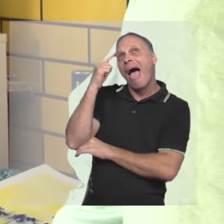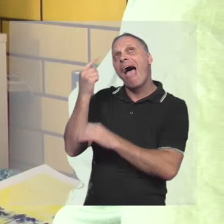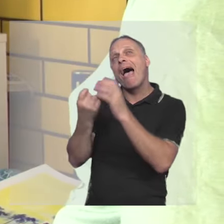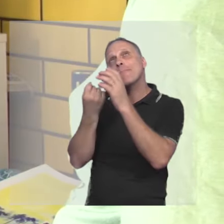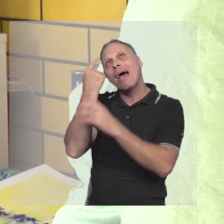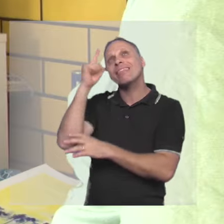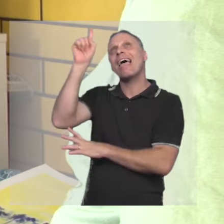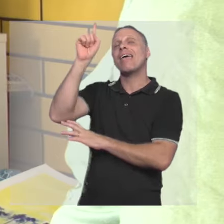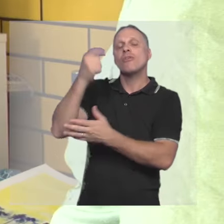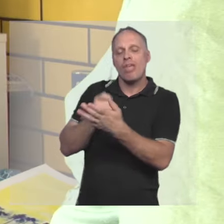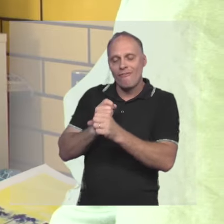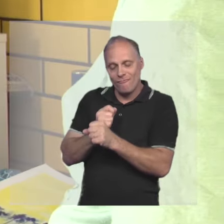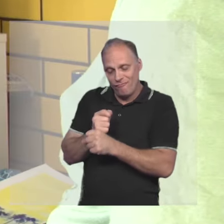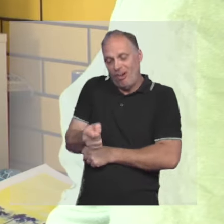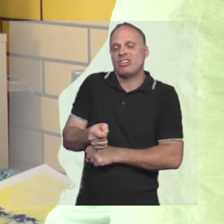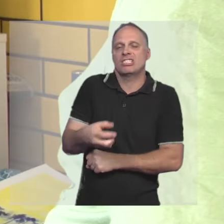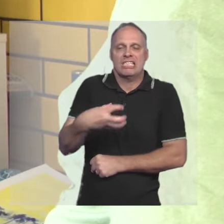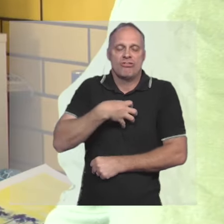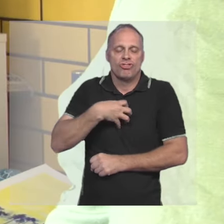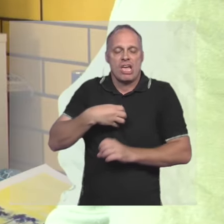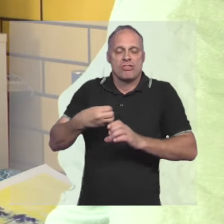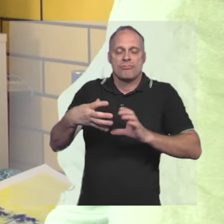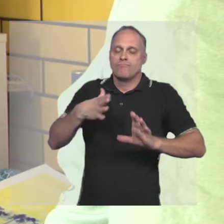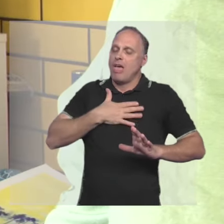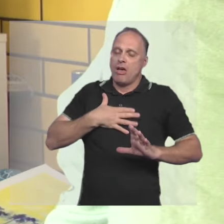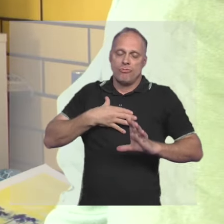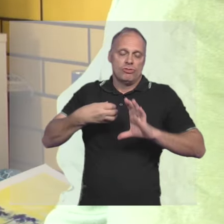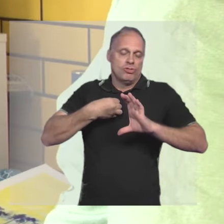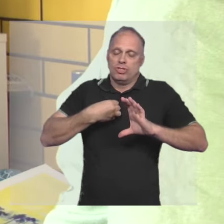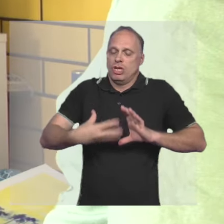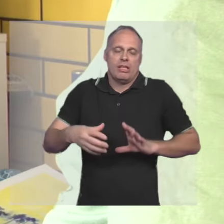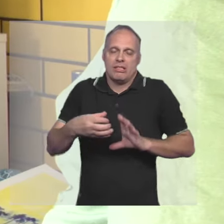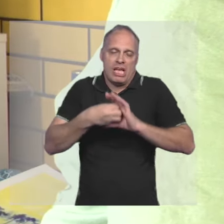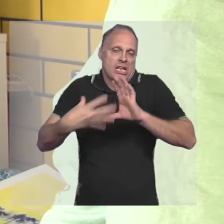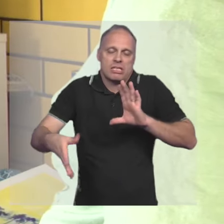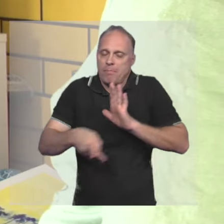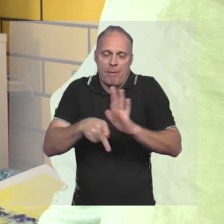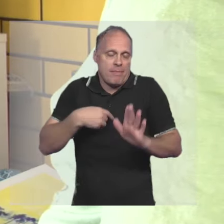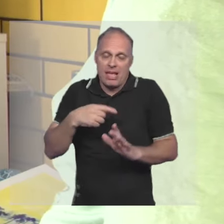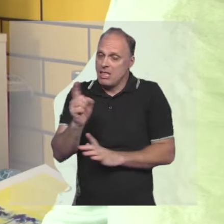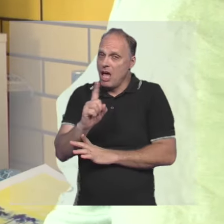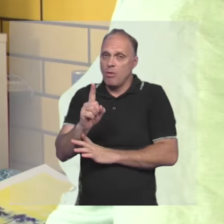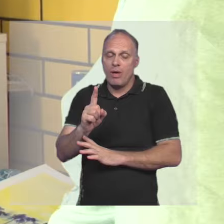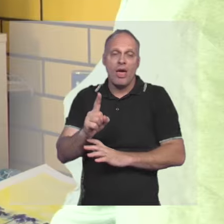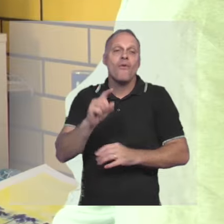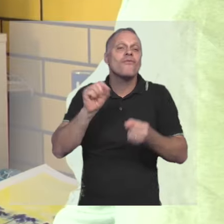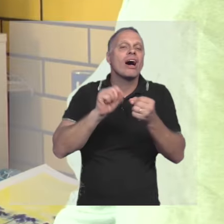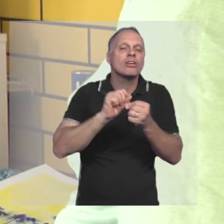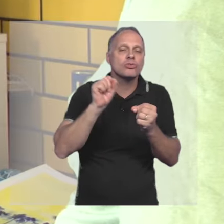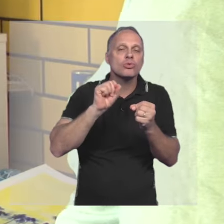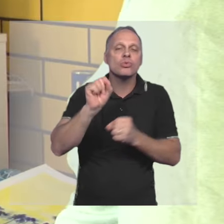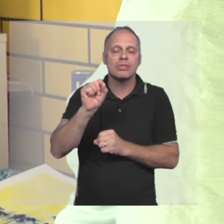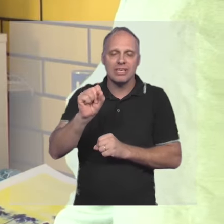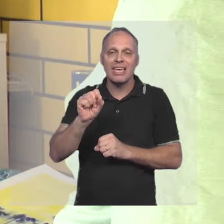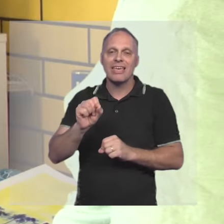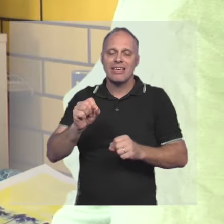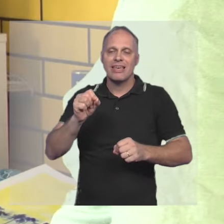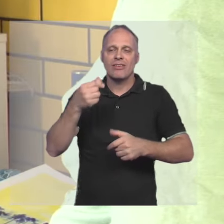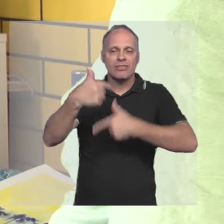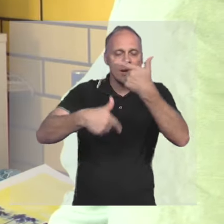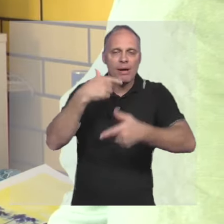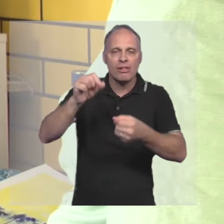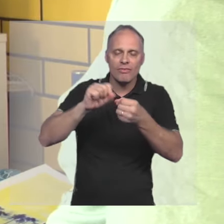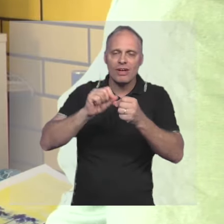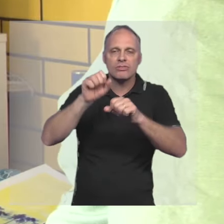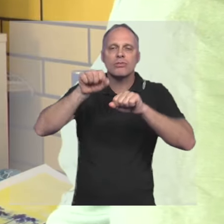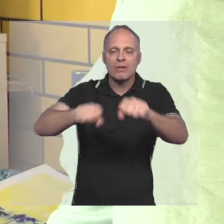que eu tenho que forçar o meu estilo. Poxa, o meu estilo é esse. Não, caramba, o meu estilo é de um cara que mora no subúrbio de uma cidade do